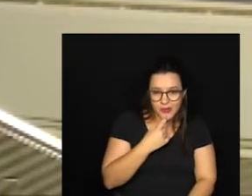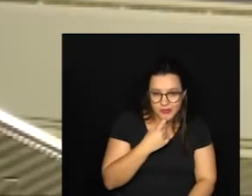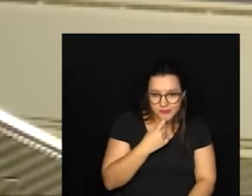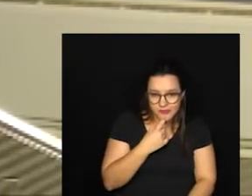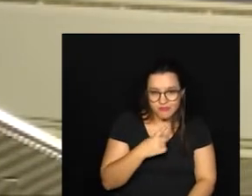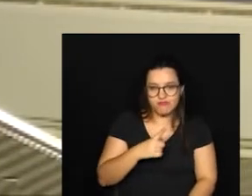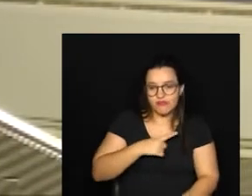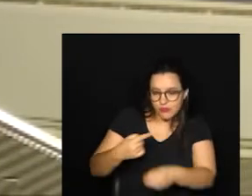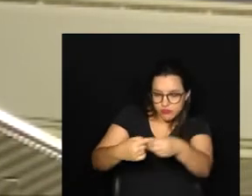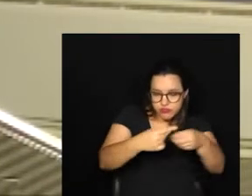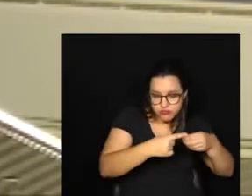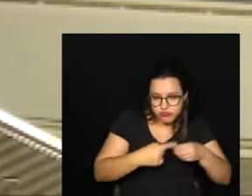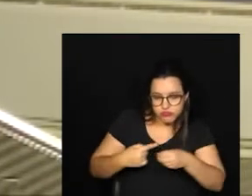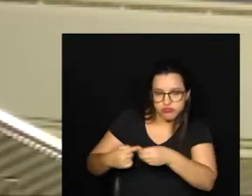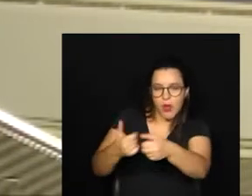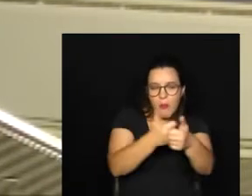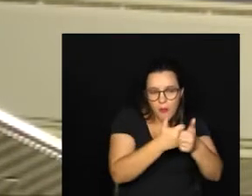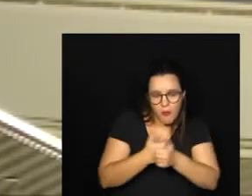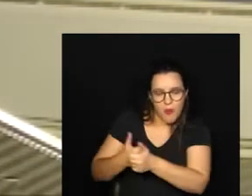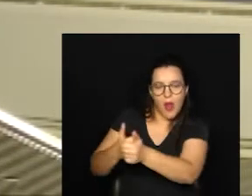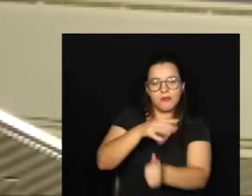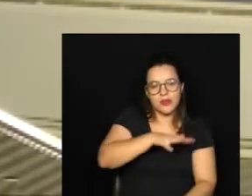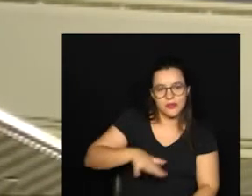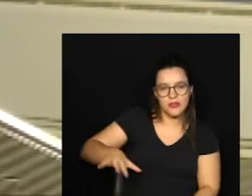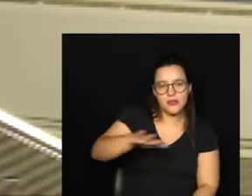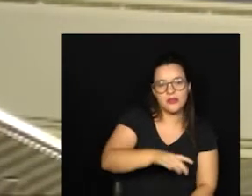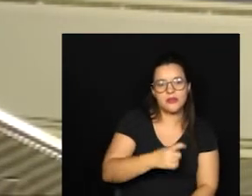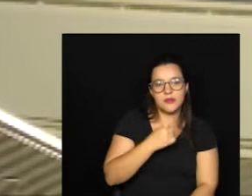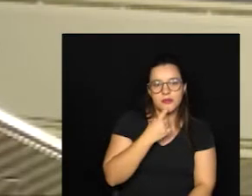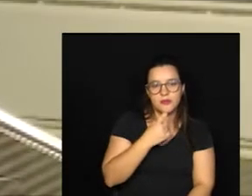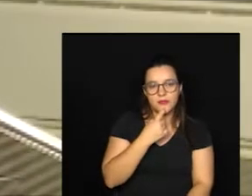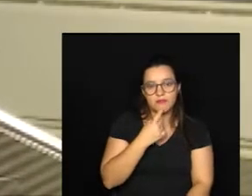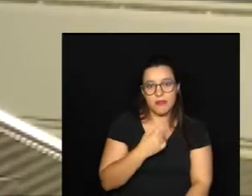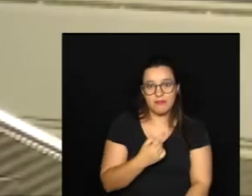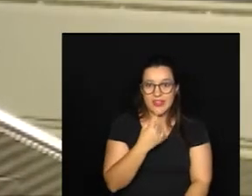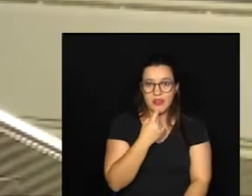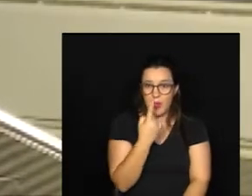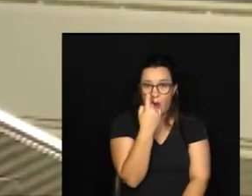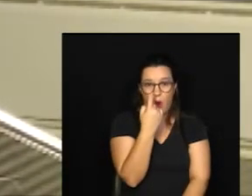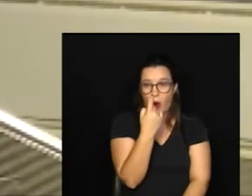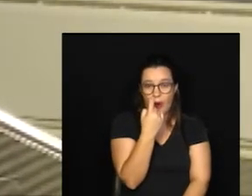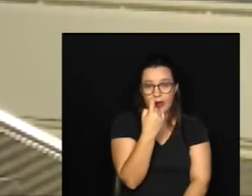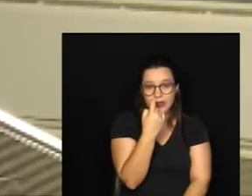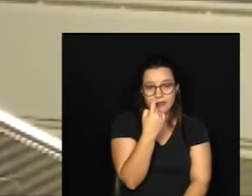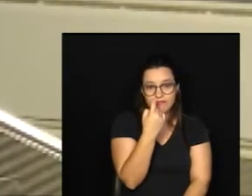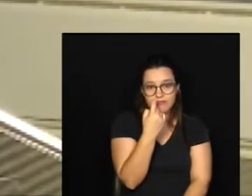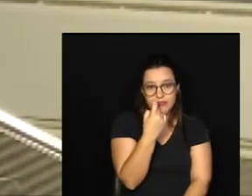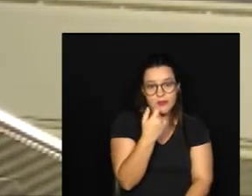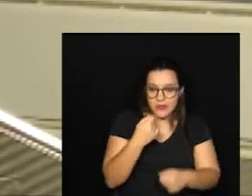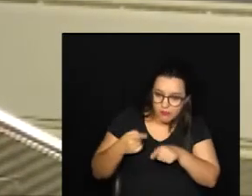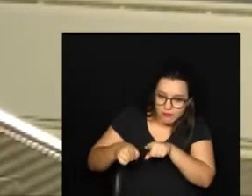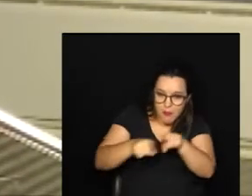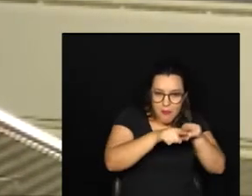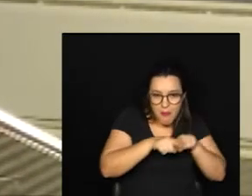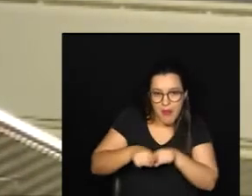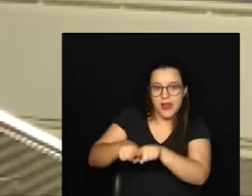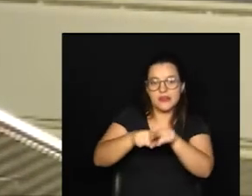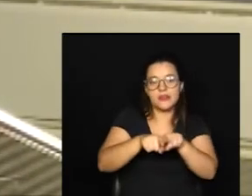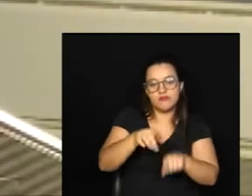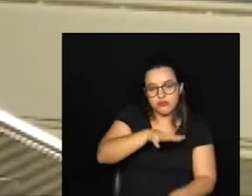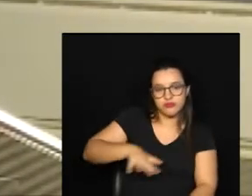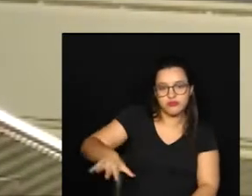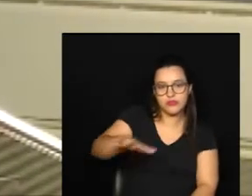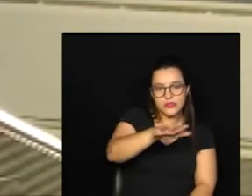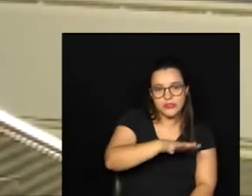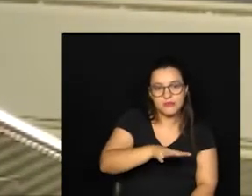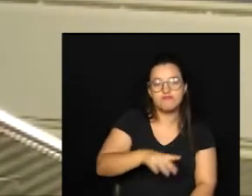de saúde de Campinas, né? Campinas, ela não caminha sozinha nesse sentido, ela caminha com a região toda, e a região